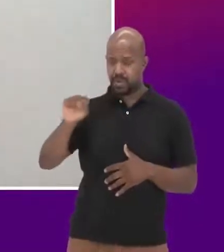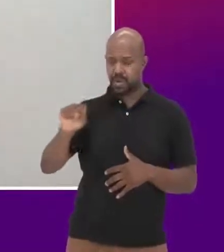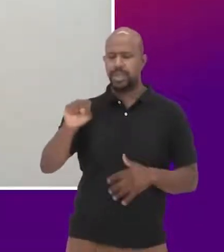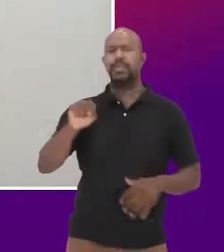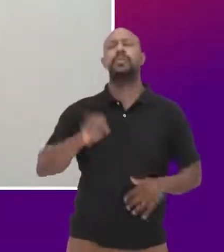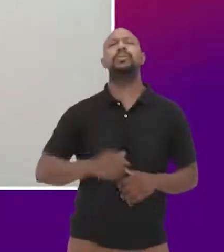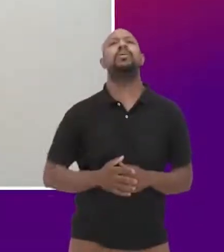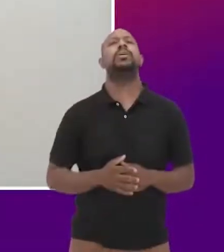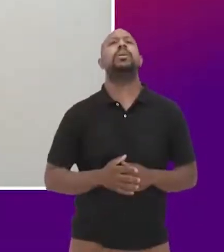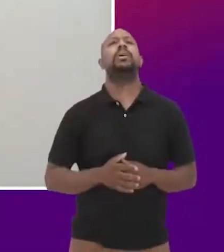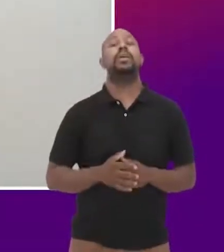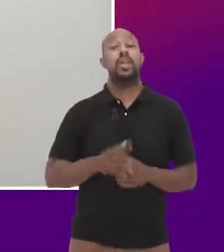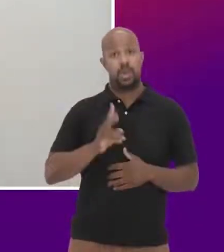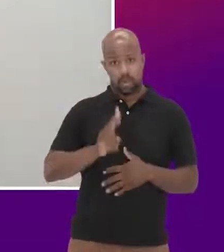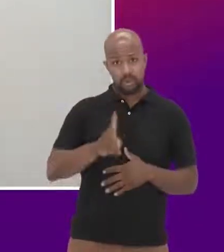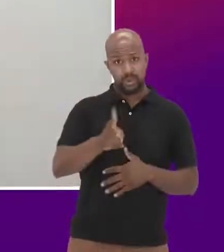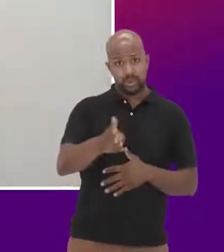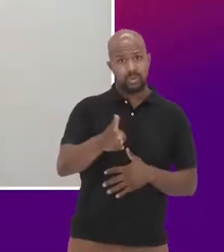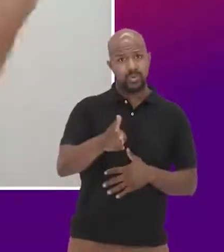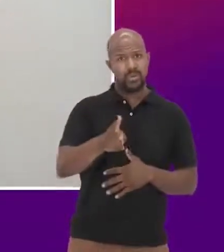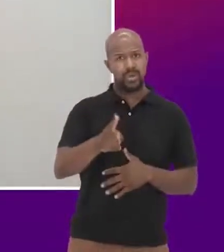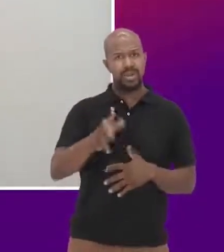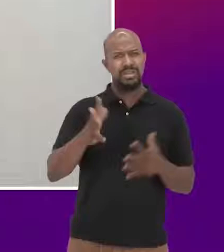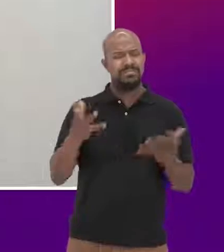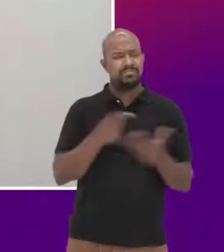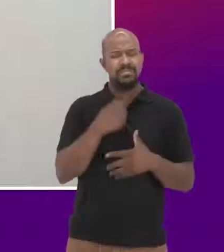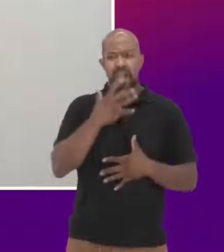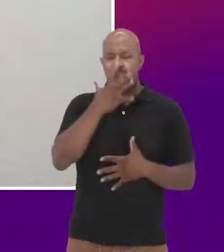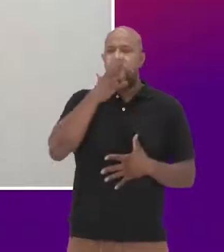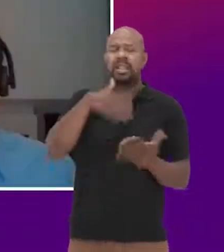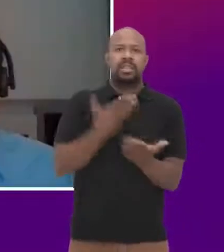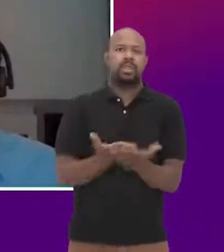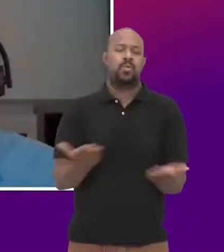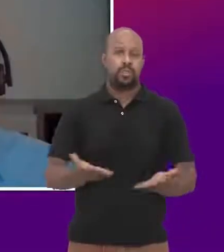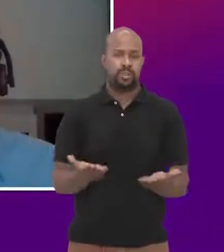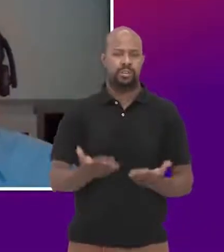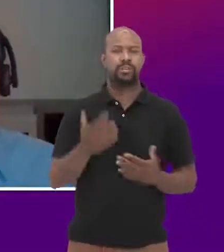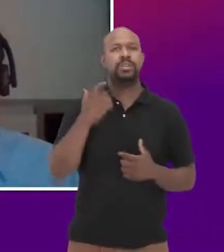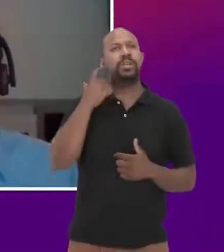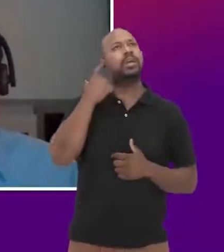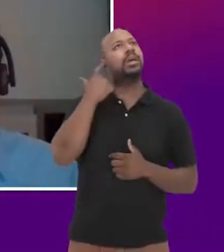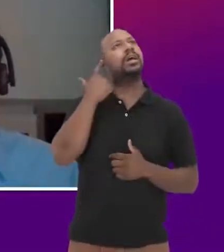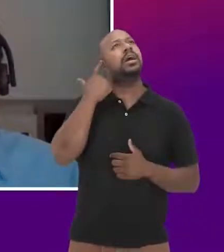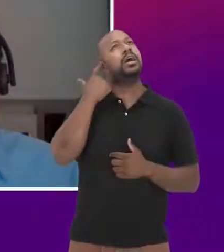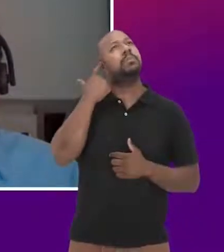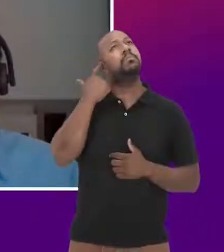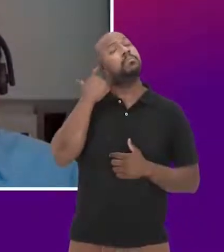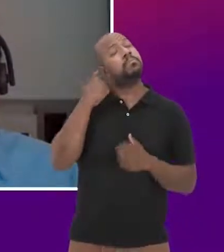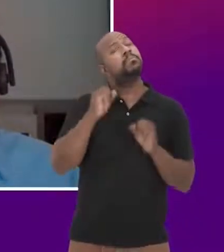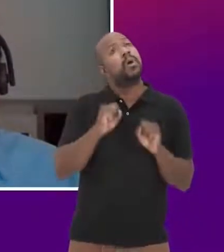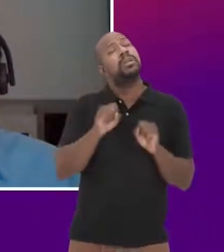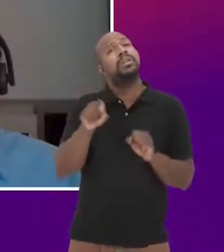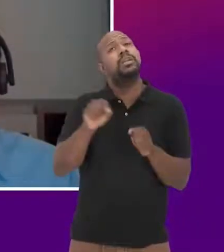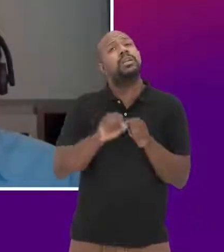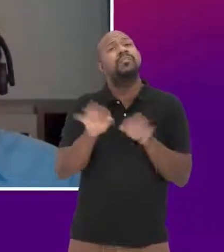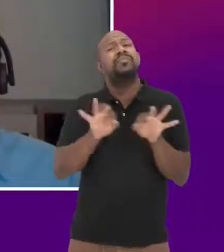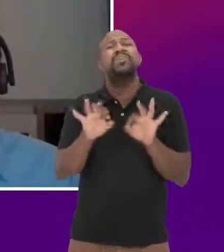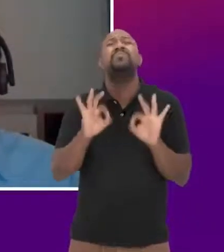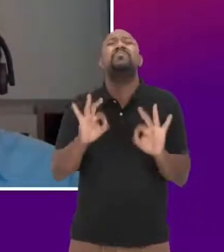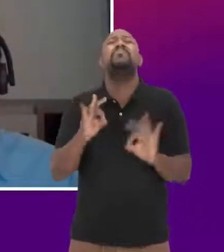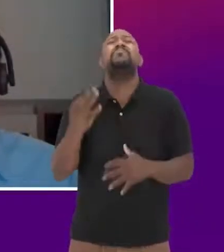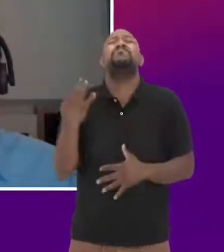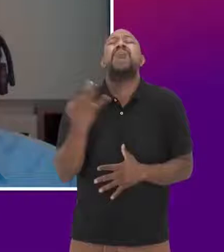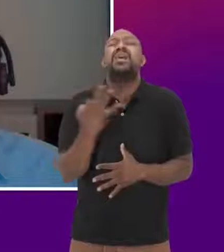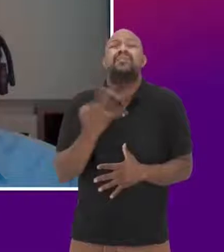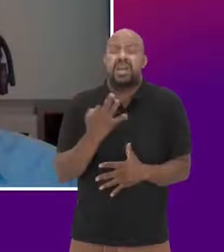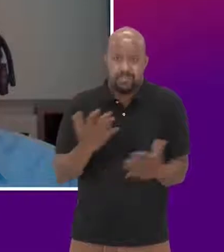1988 e continua encantador até hoje, poderia ser feito